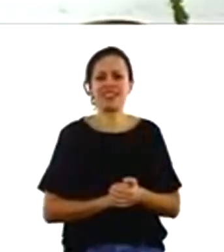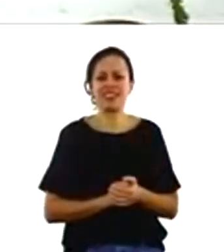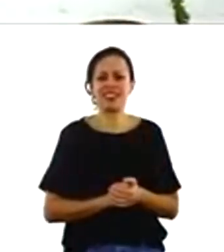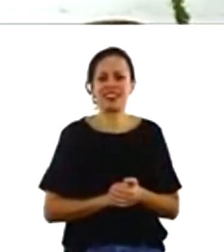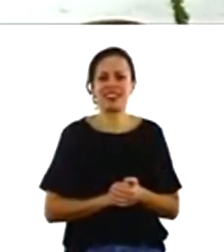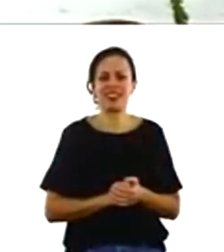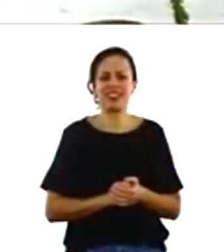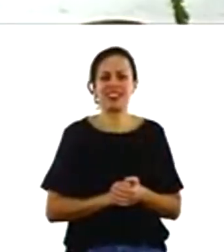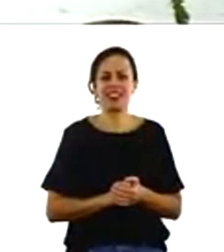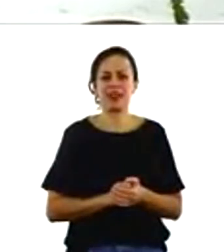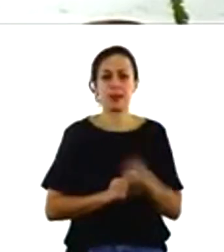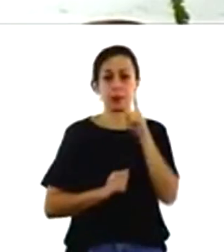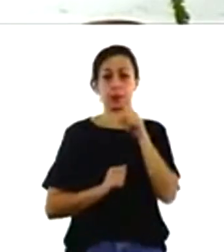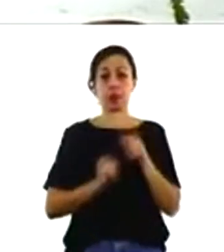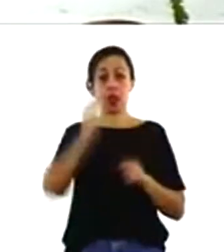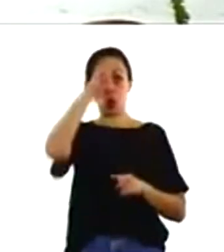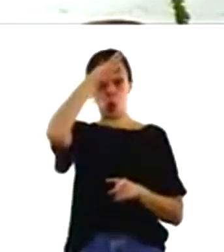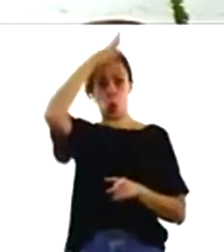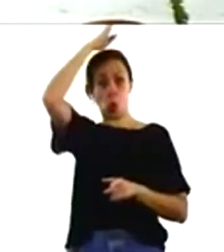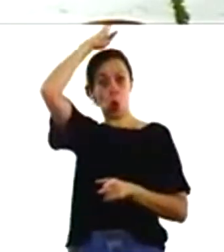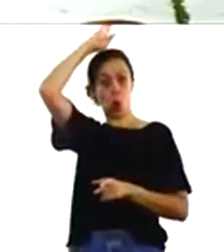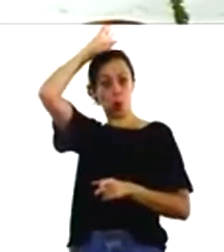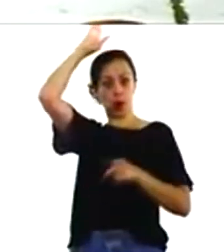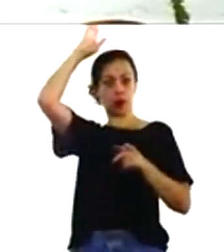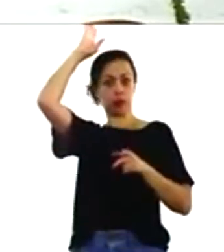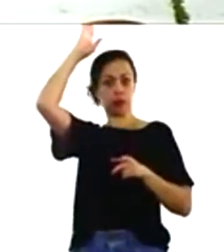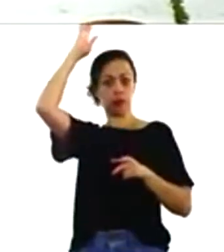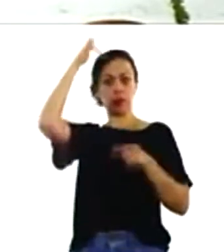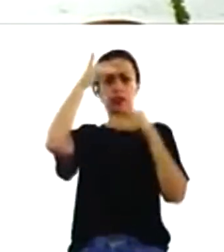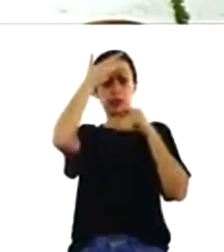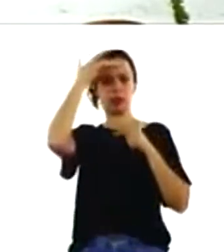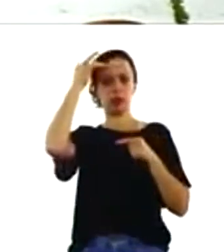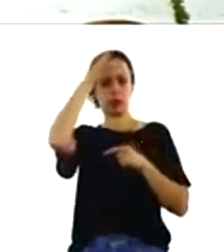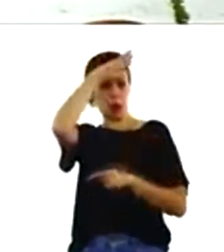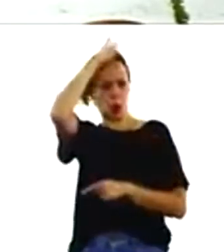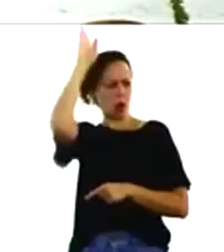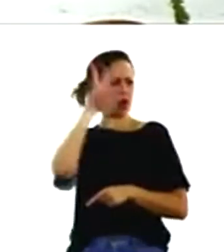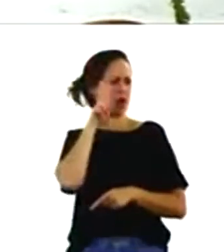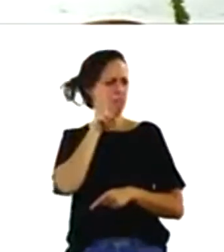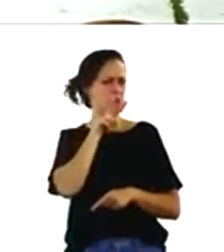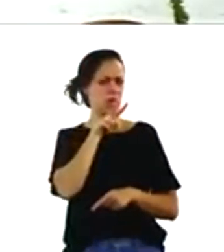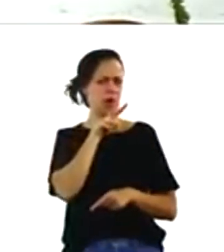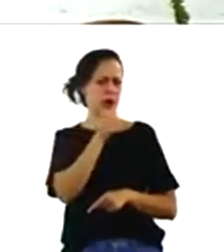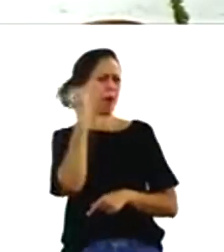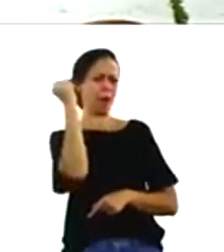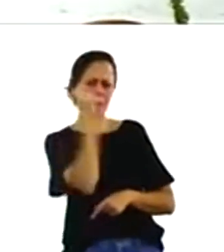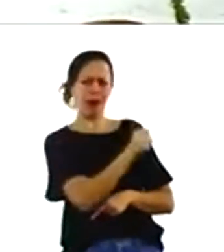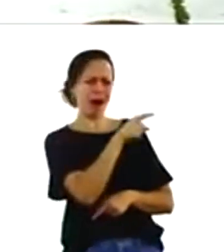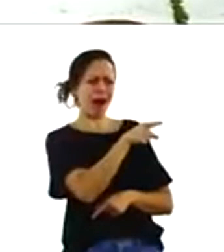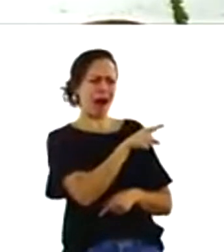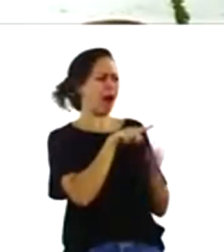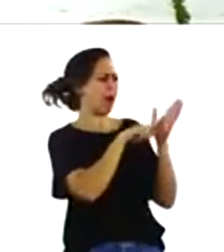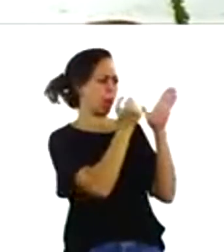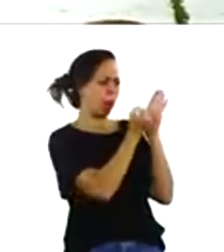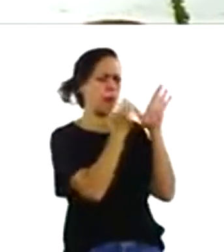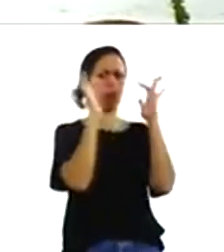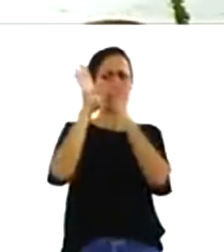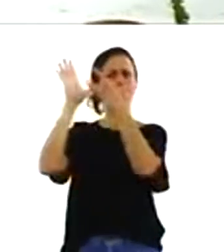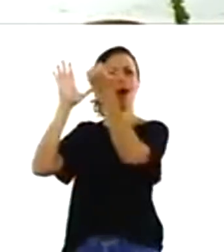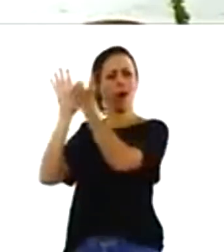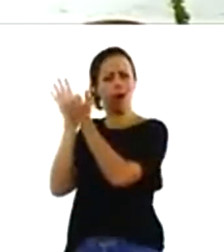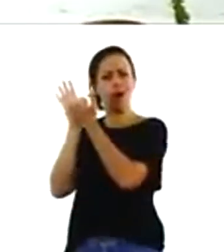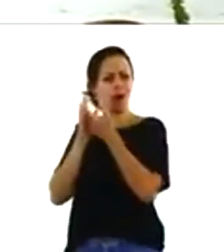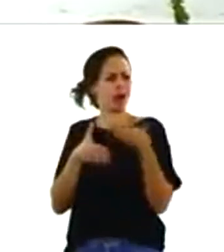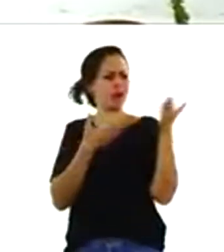o Império Romano deu o atestado de óbito dele quando foram pedir para tirar